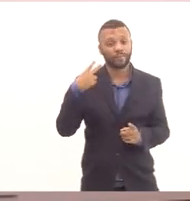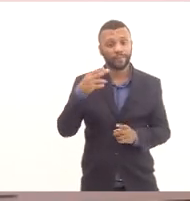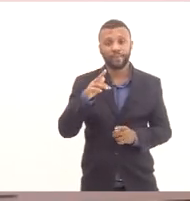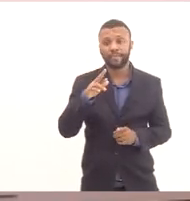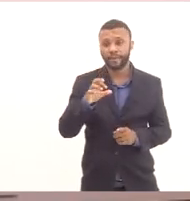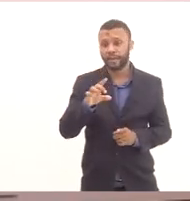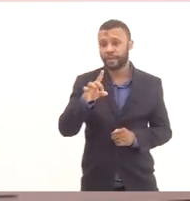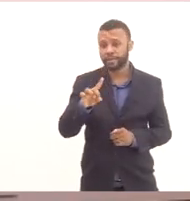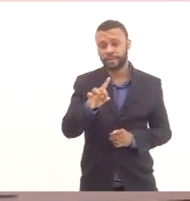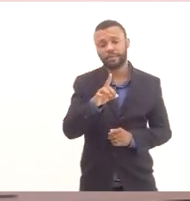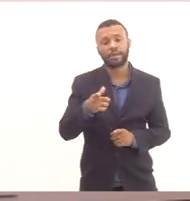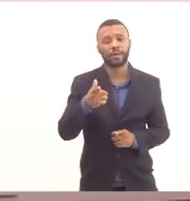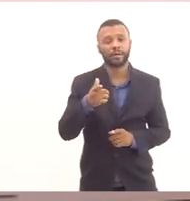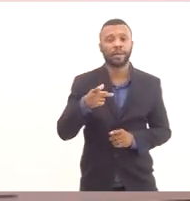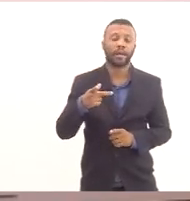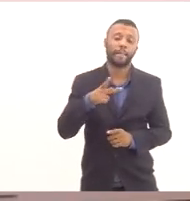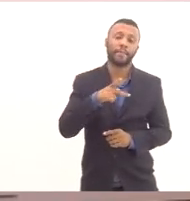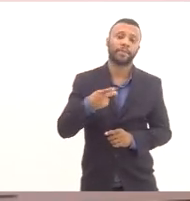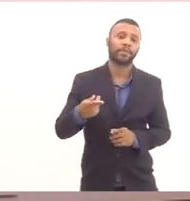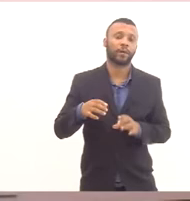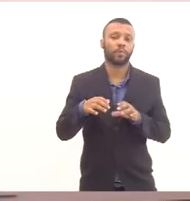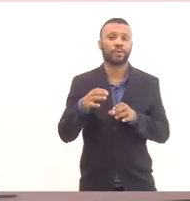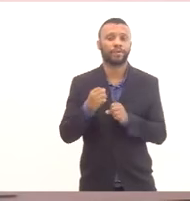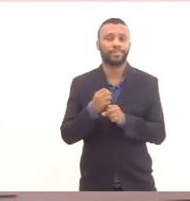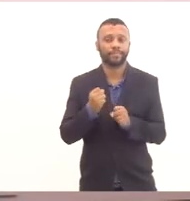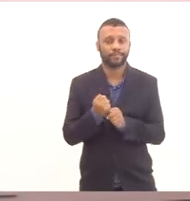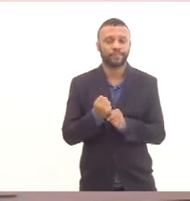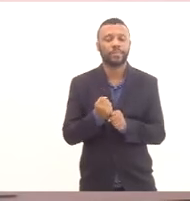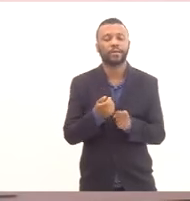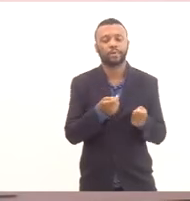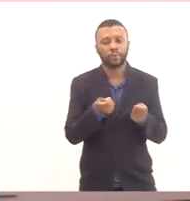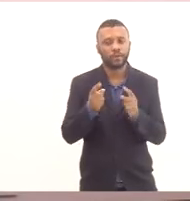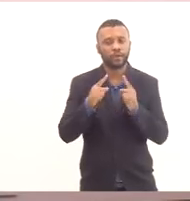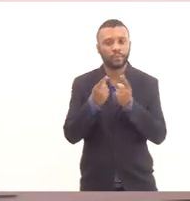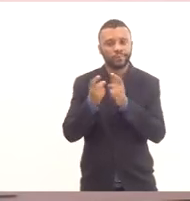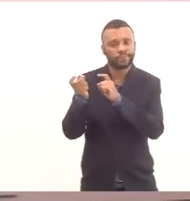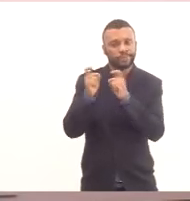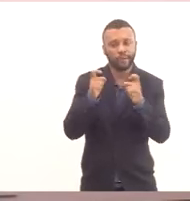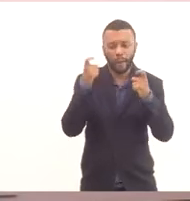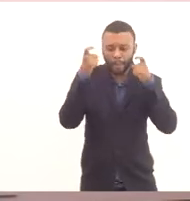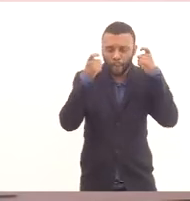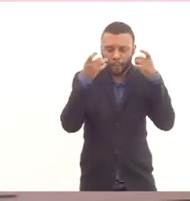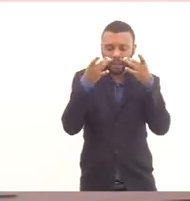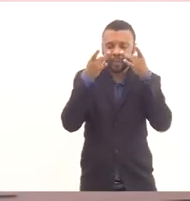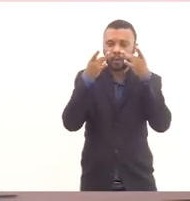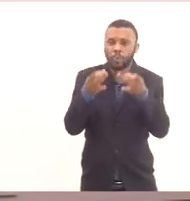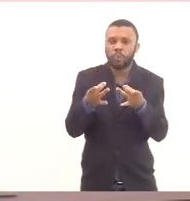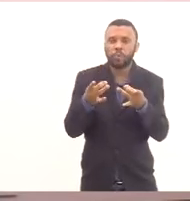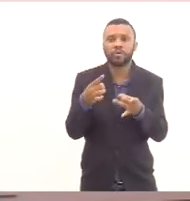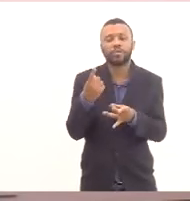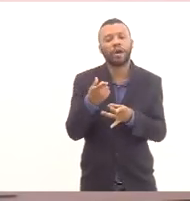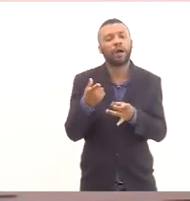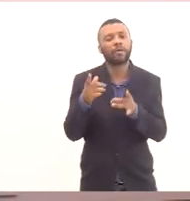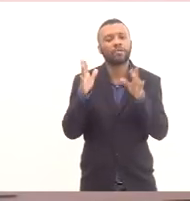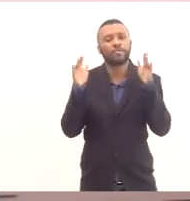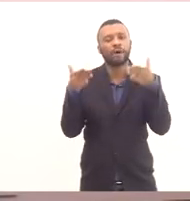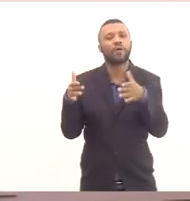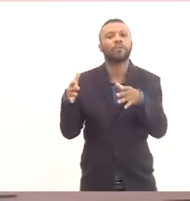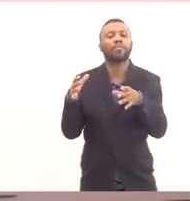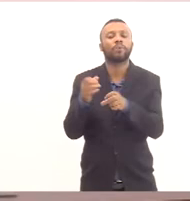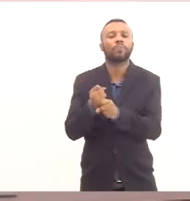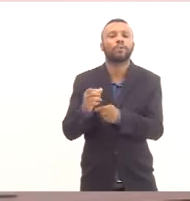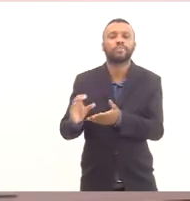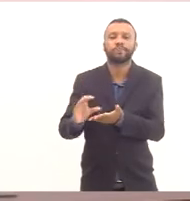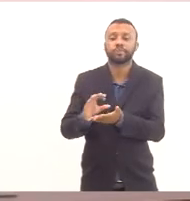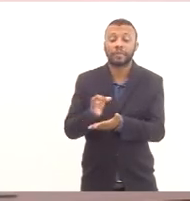Finanças toda a reunião Nossa de comissão de coloca sem pauta porque é uma proporção e no arco nós temos relação à parte por se alimentarem não